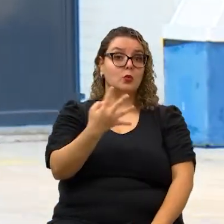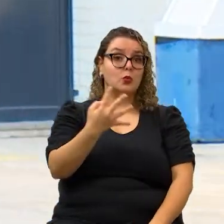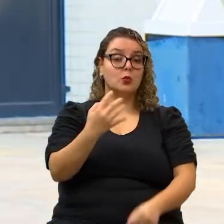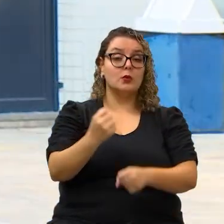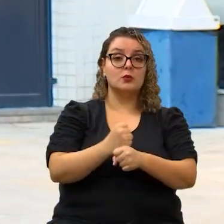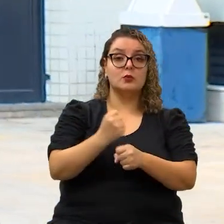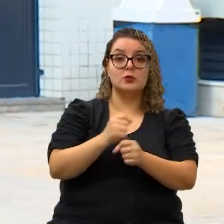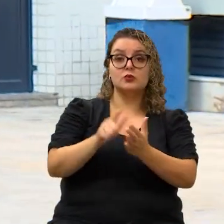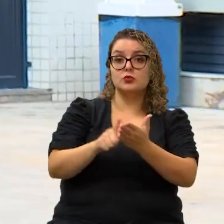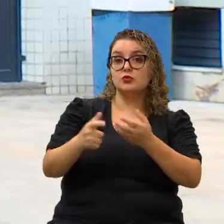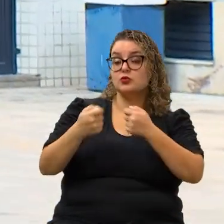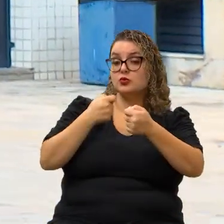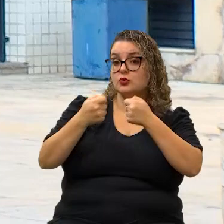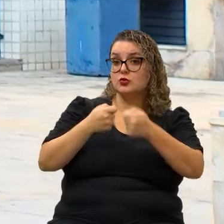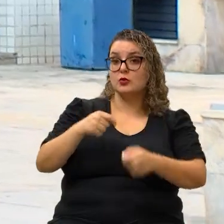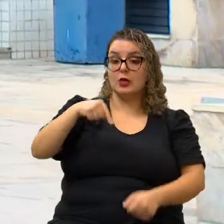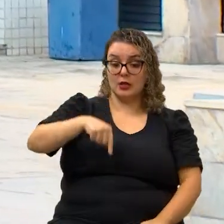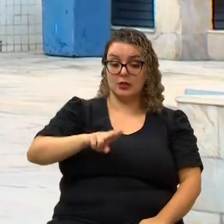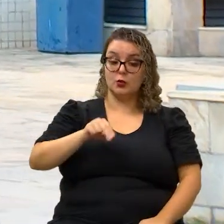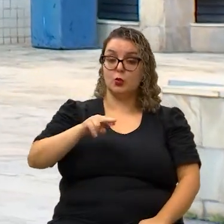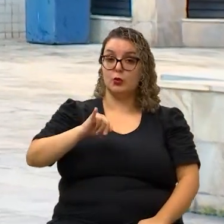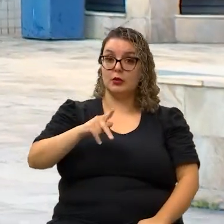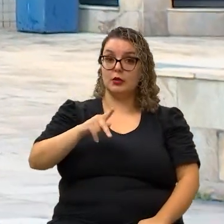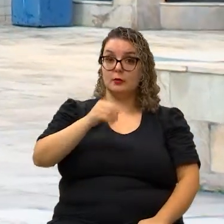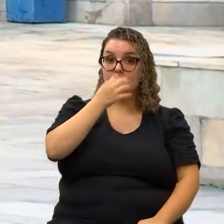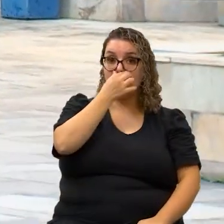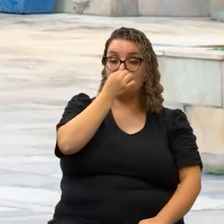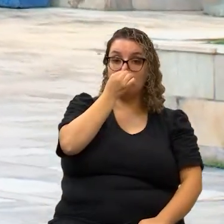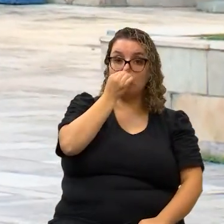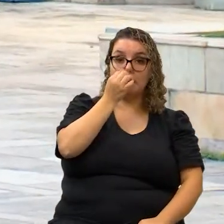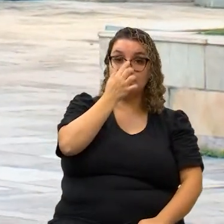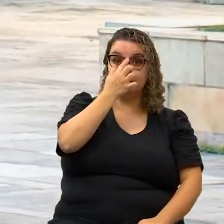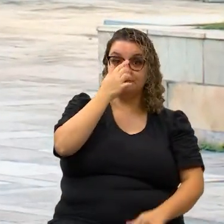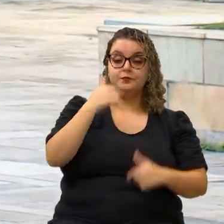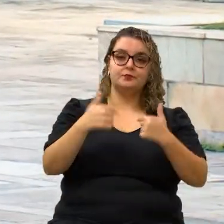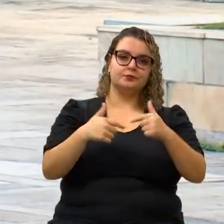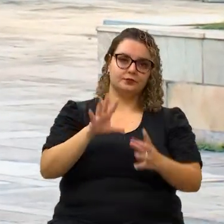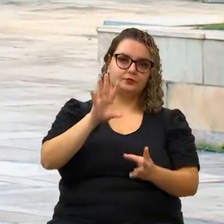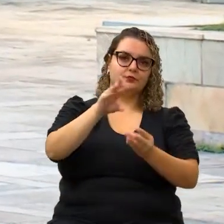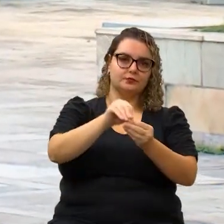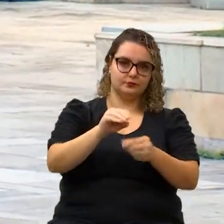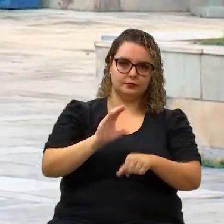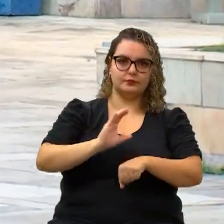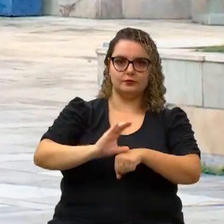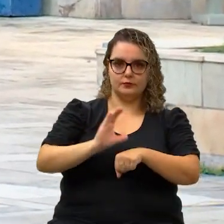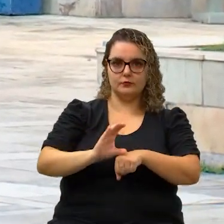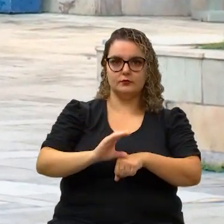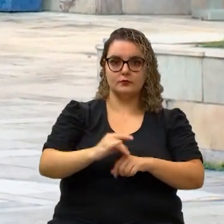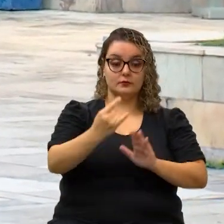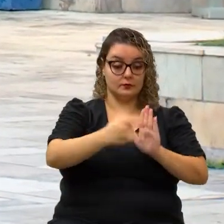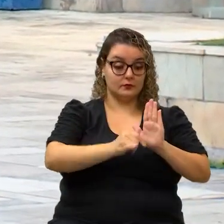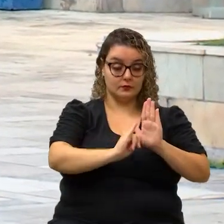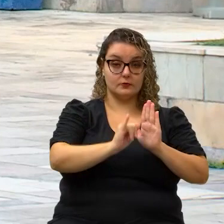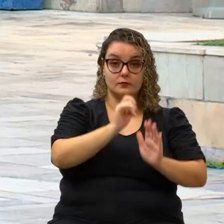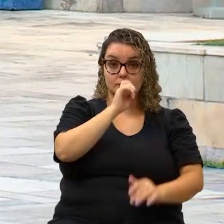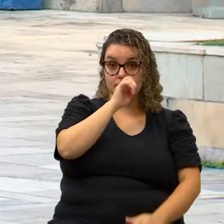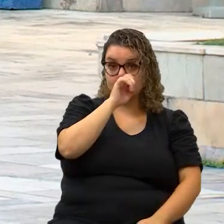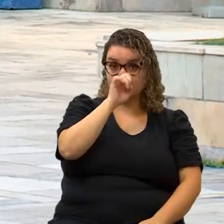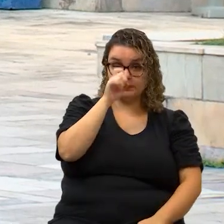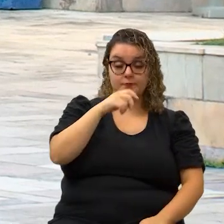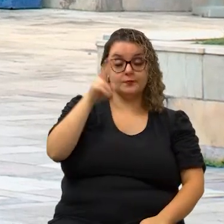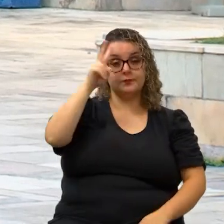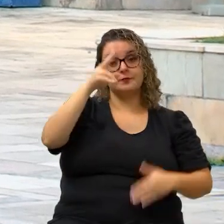do 4º ano de jornalismo aqui da Unip, um trabalho de conclusão de curso, um documentário